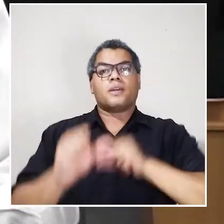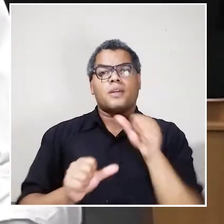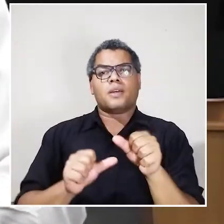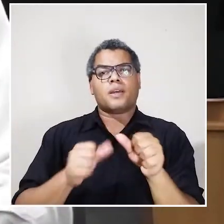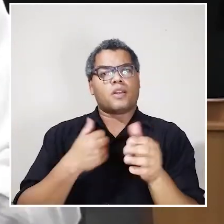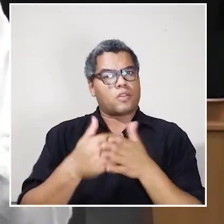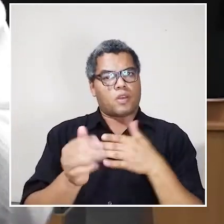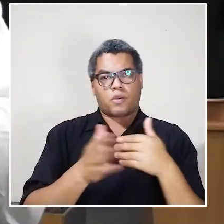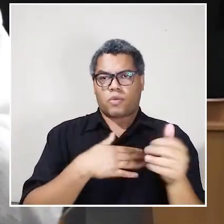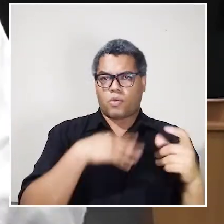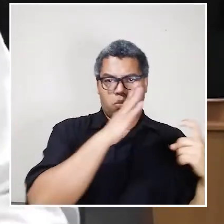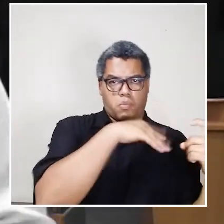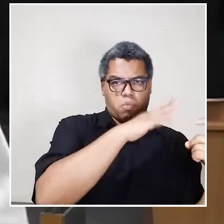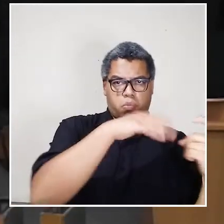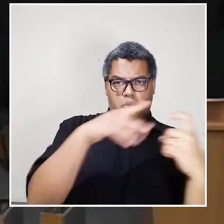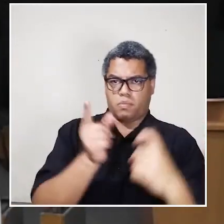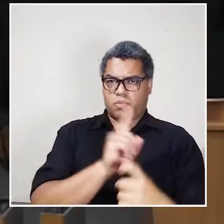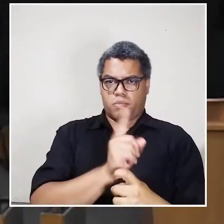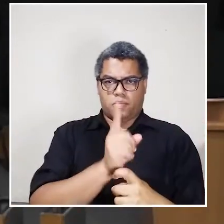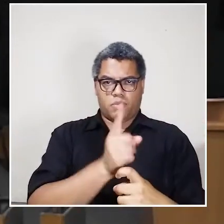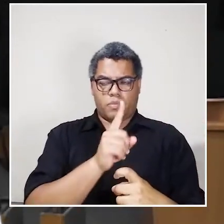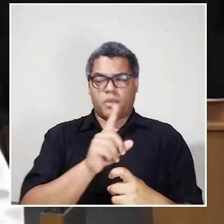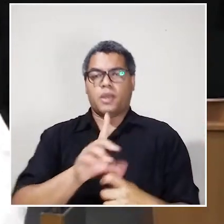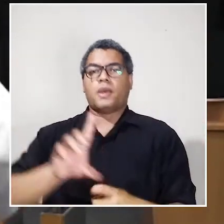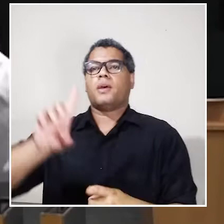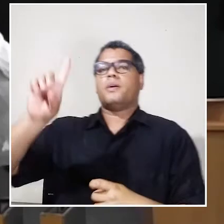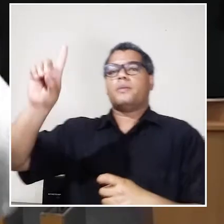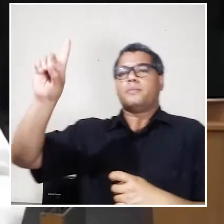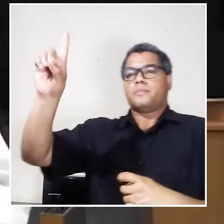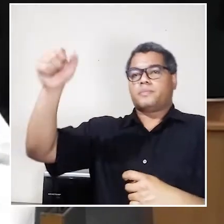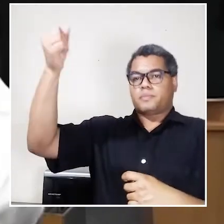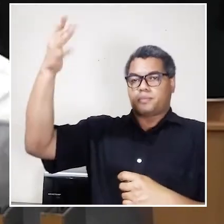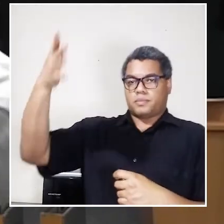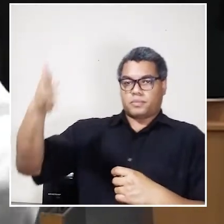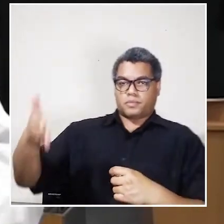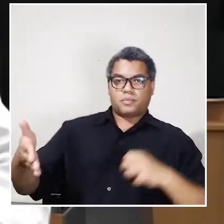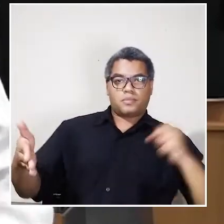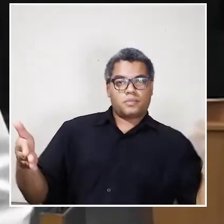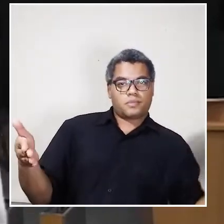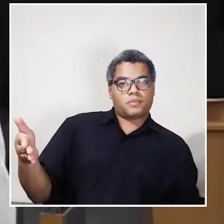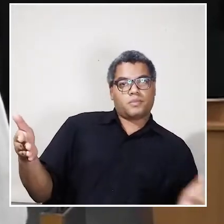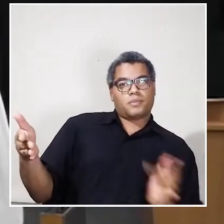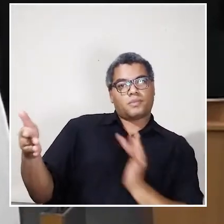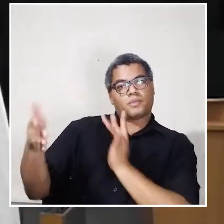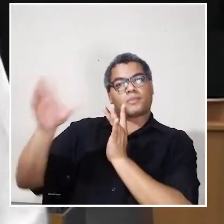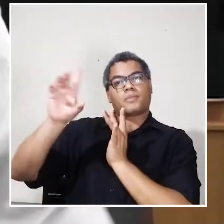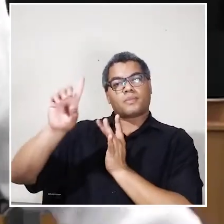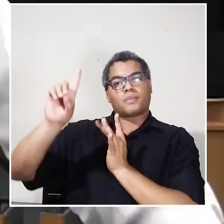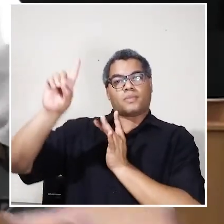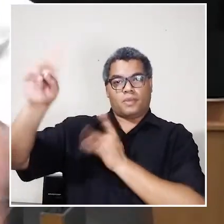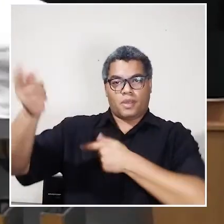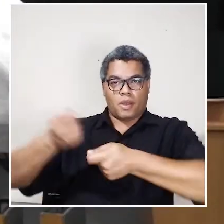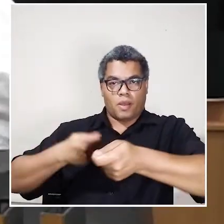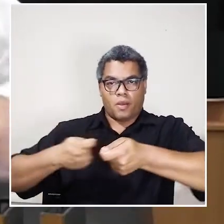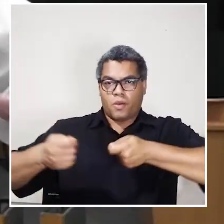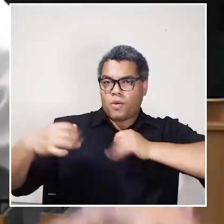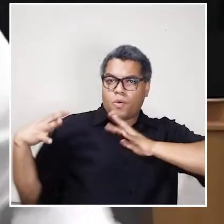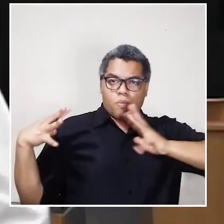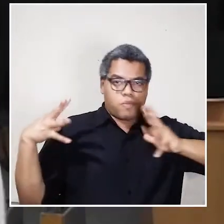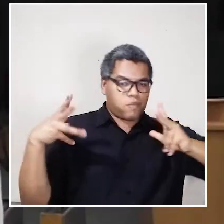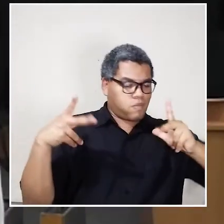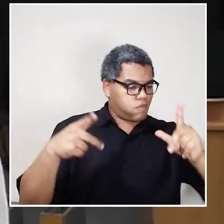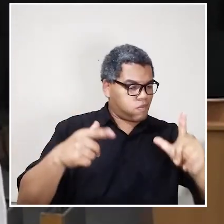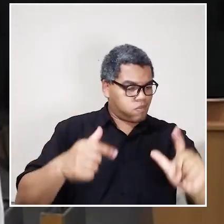nos dirigindo a qualquer um, não. Estamos na presença do Deus soberano, do Deus que controla todas